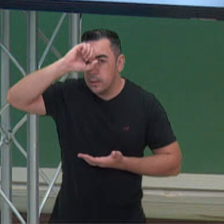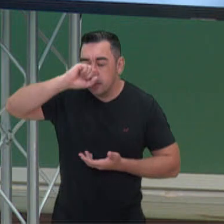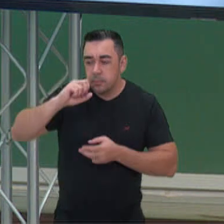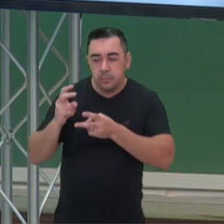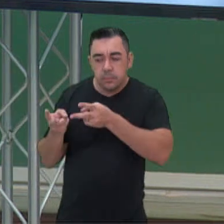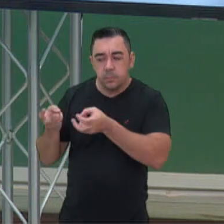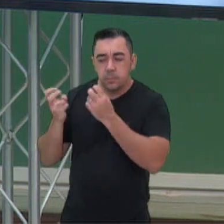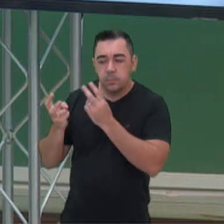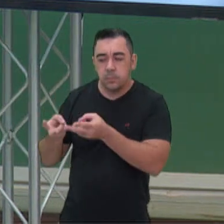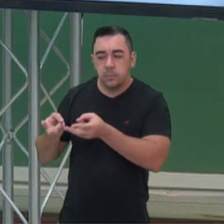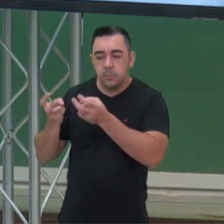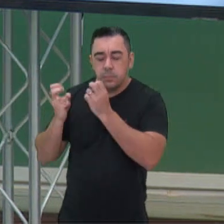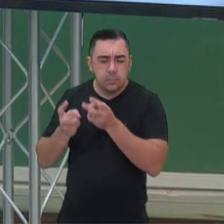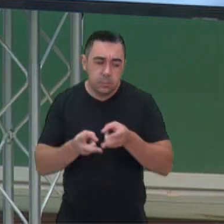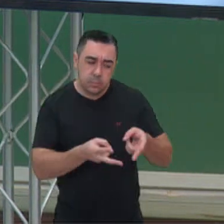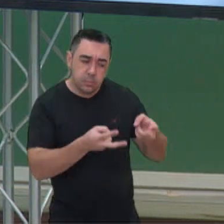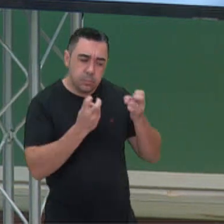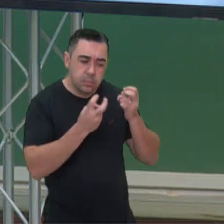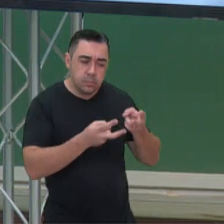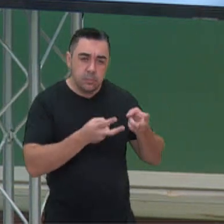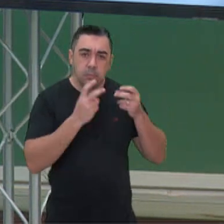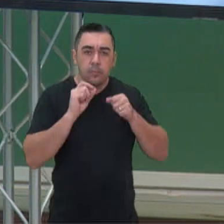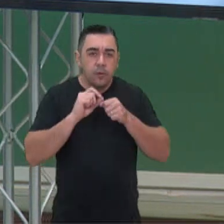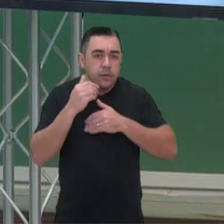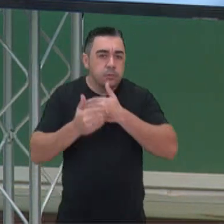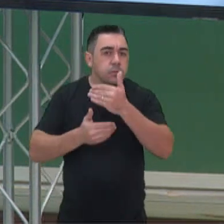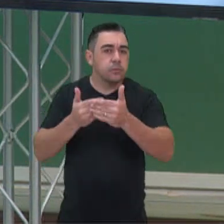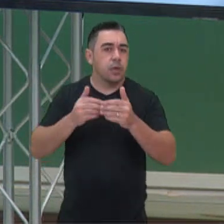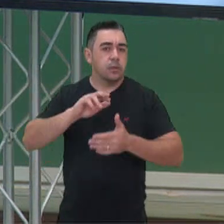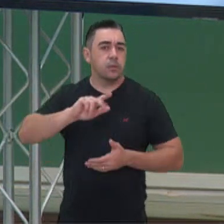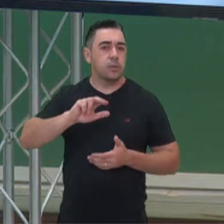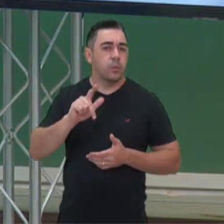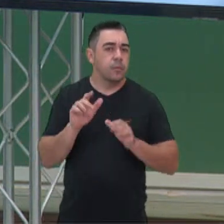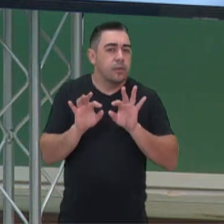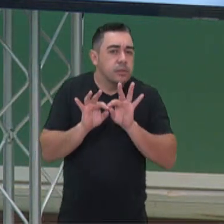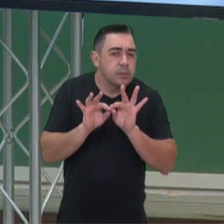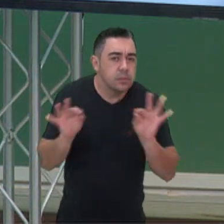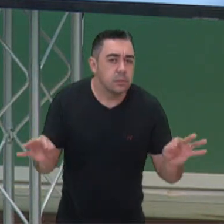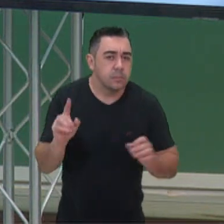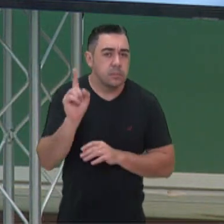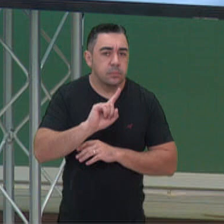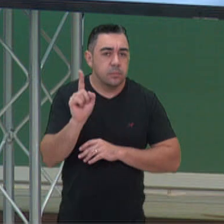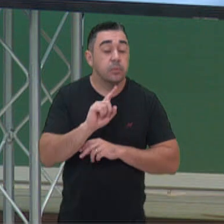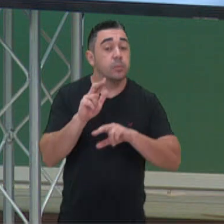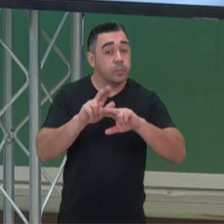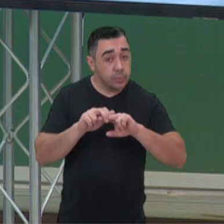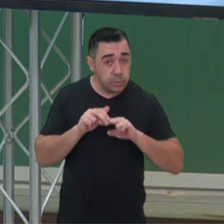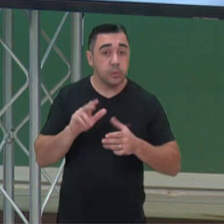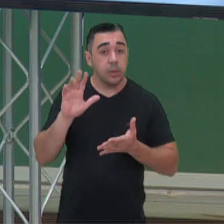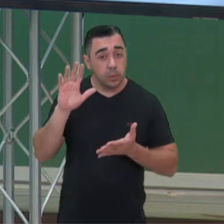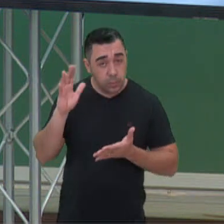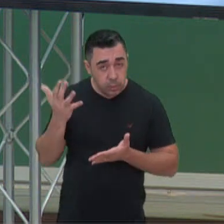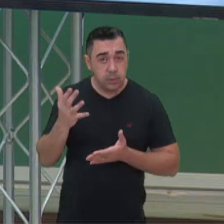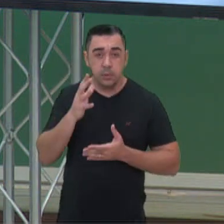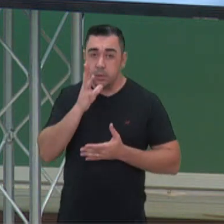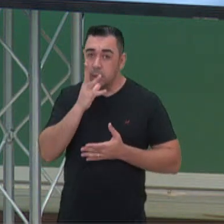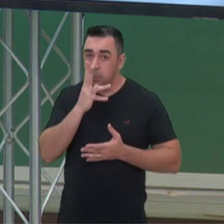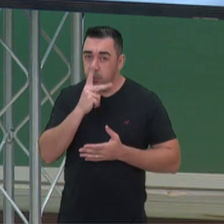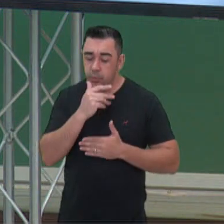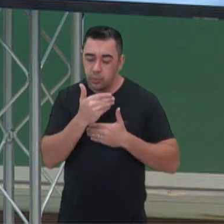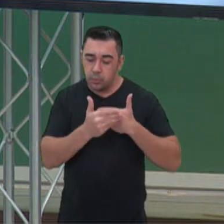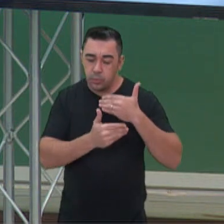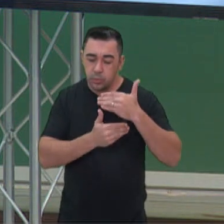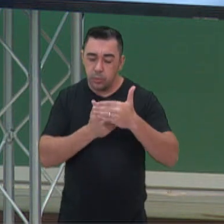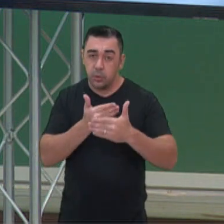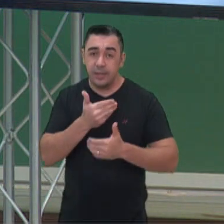Aprendeu-se a construir esta ideia. Não foi um processo simples. Por isso que aconteceu há